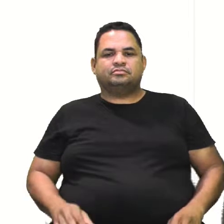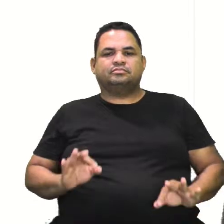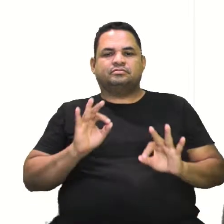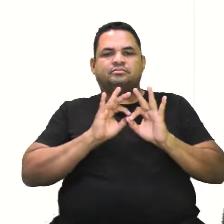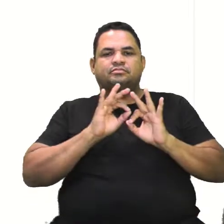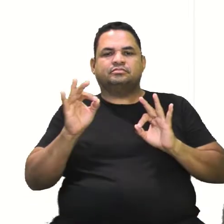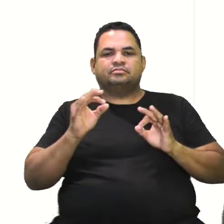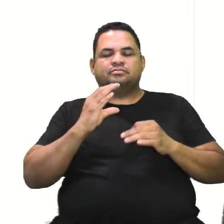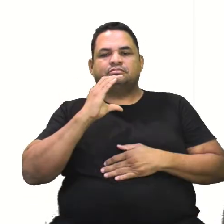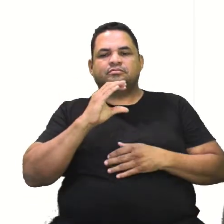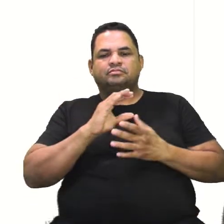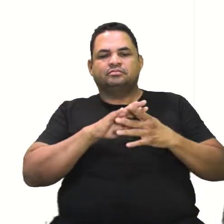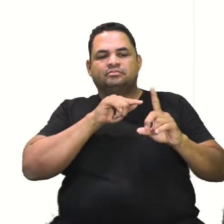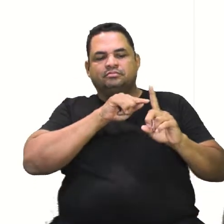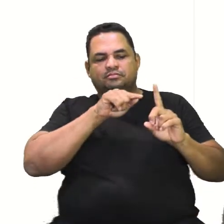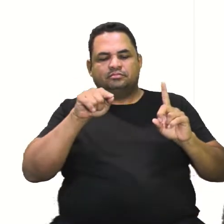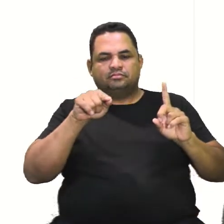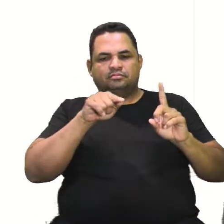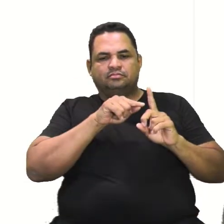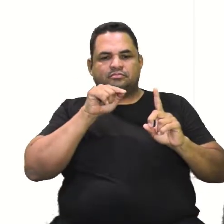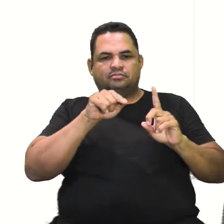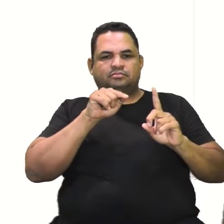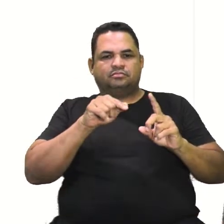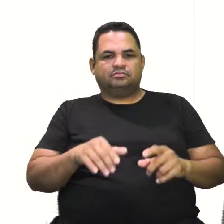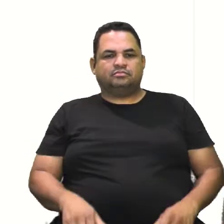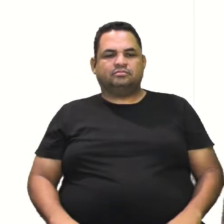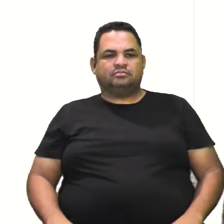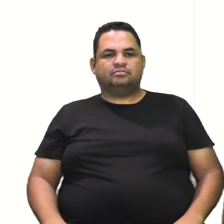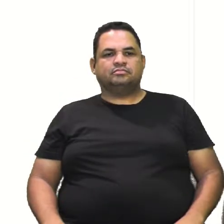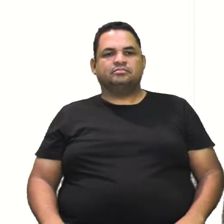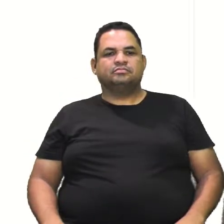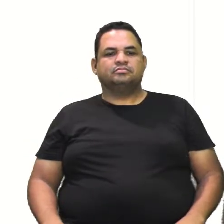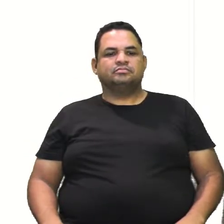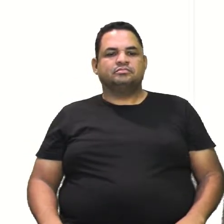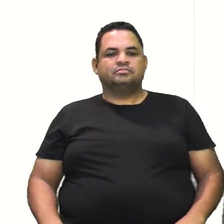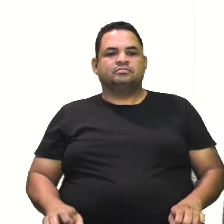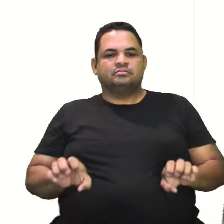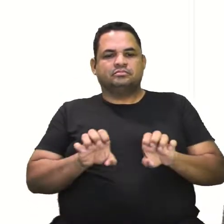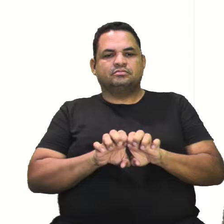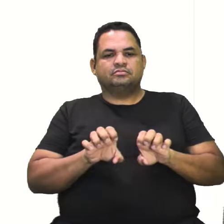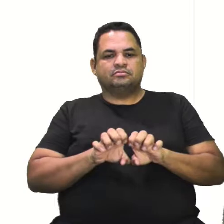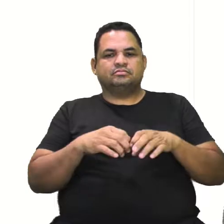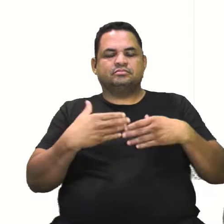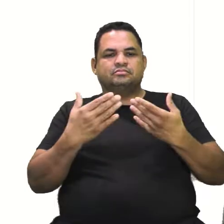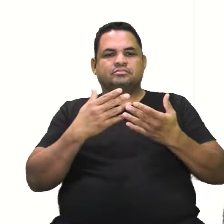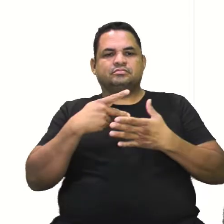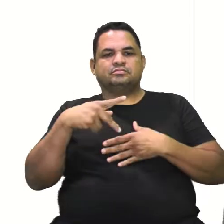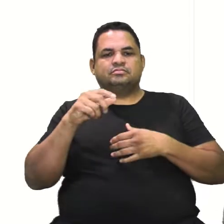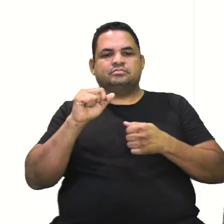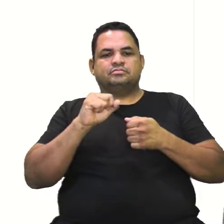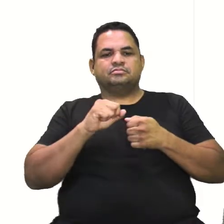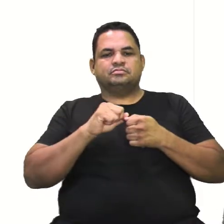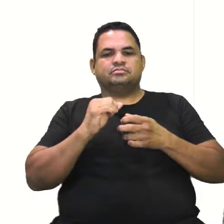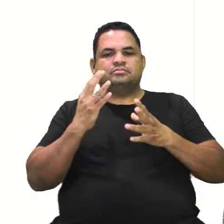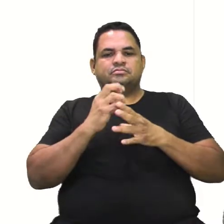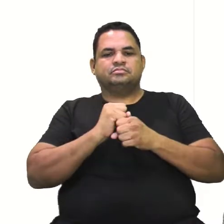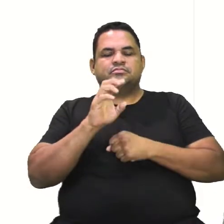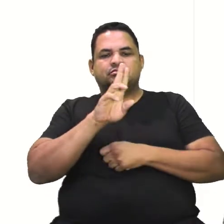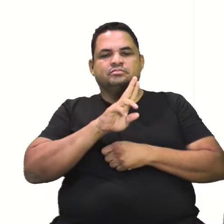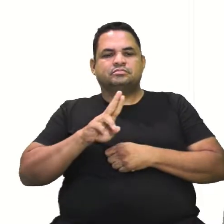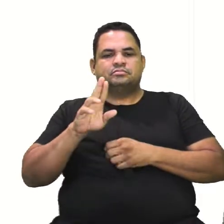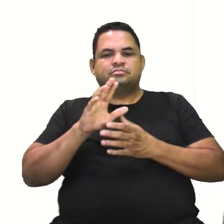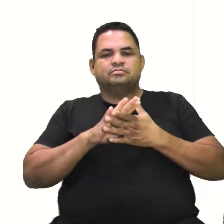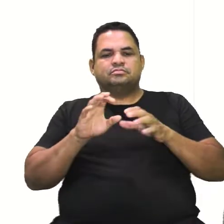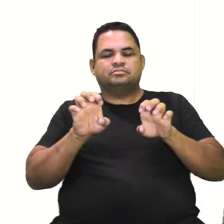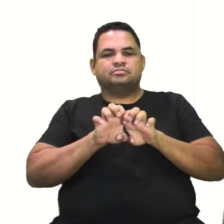a distância entre o centro e um ponto que pertence à reta, né? A equação da reta. Para fazer esse cálculo, usamos